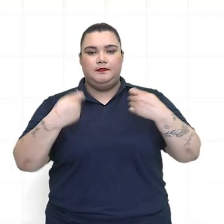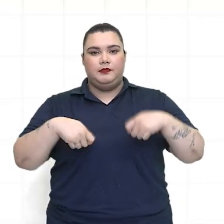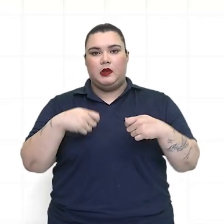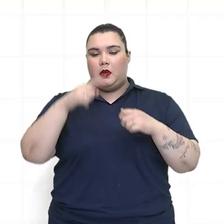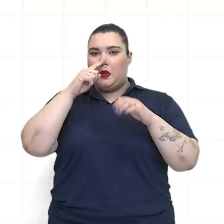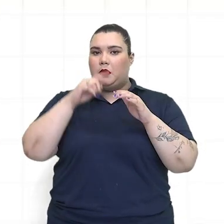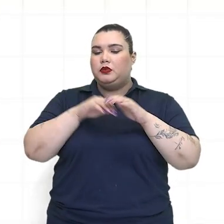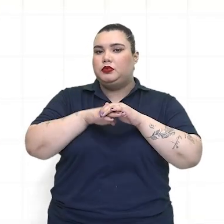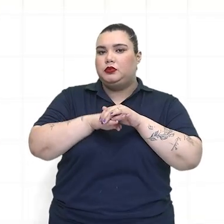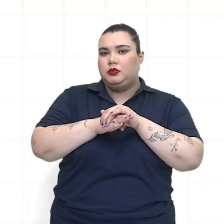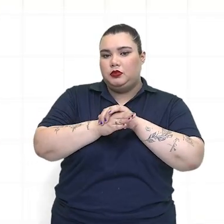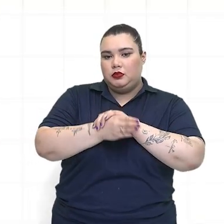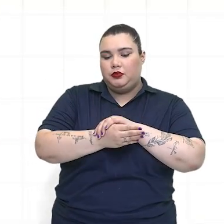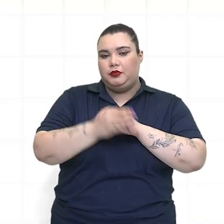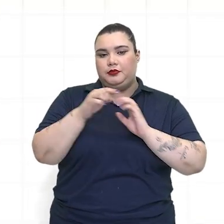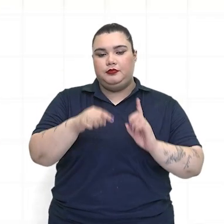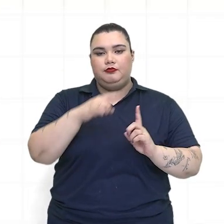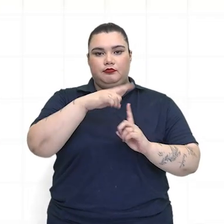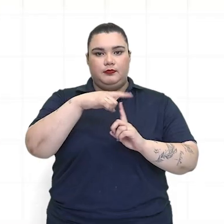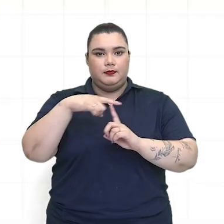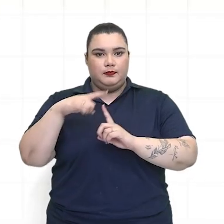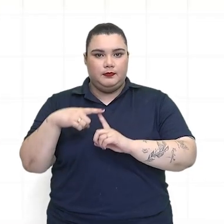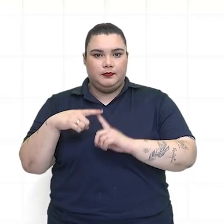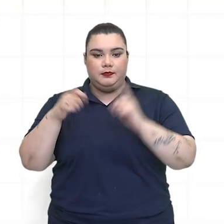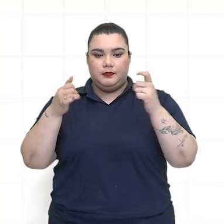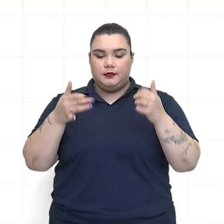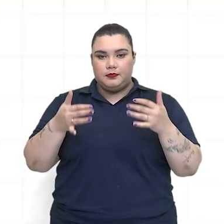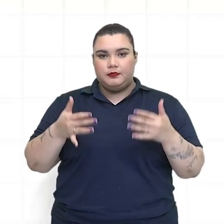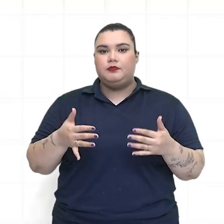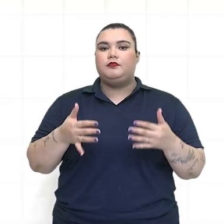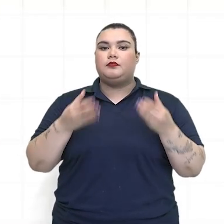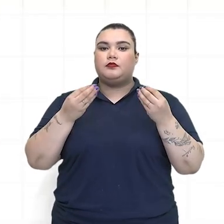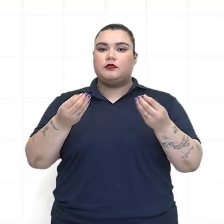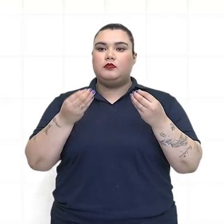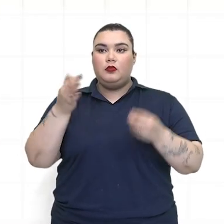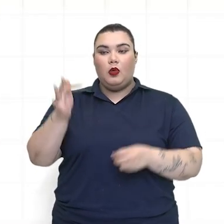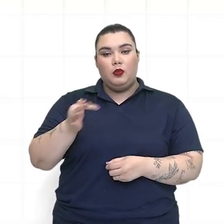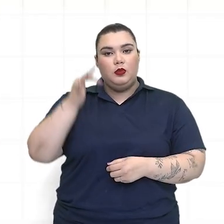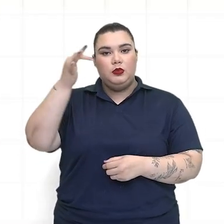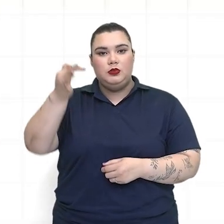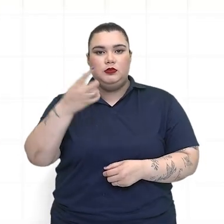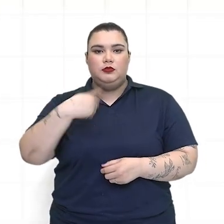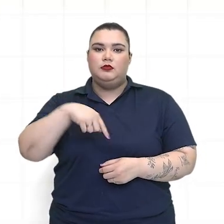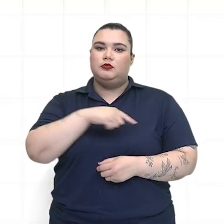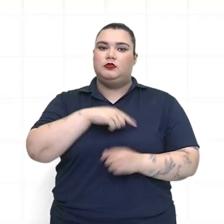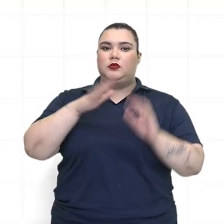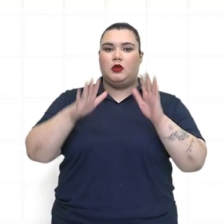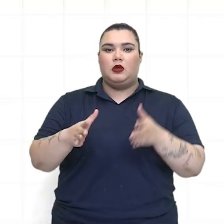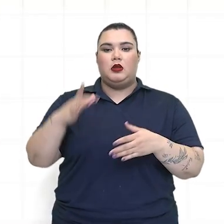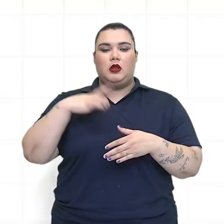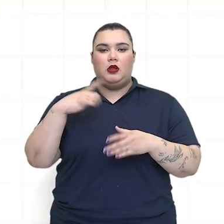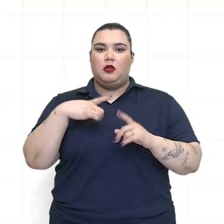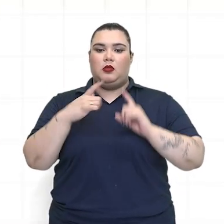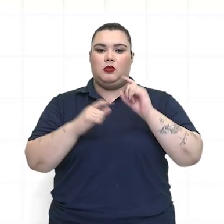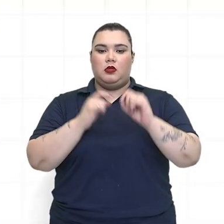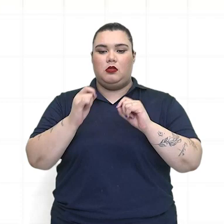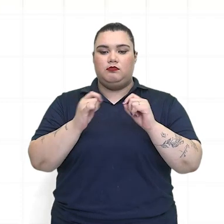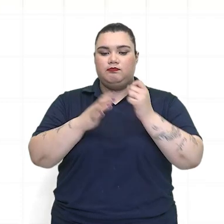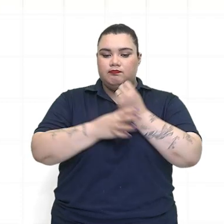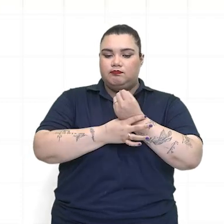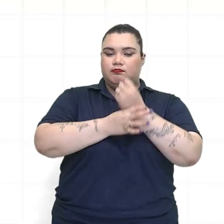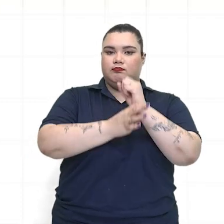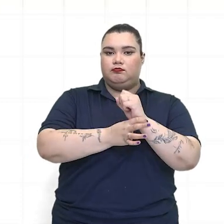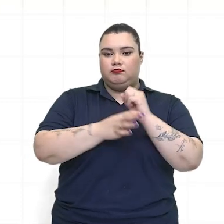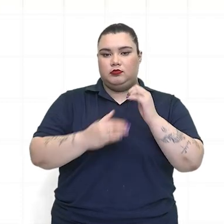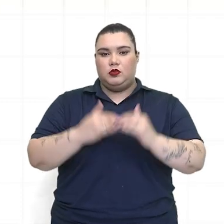nos acostumando com essas definições para que no futuro nós já, né, tenhamos aí